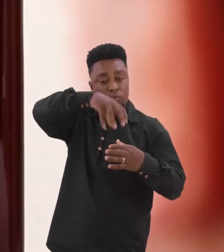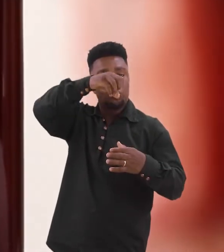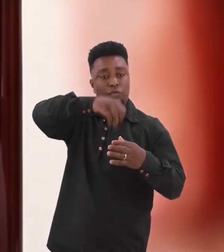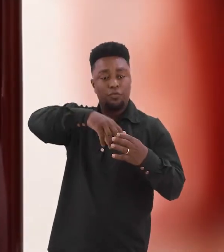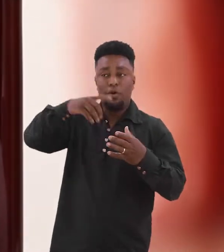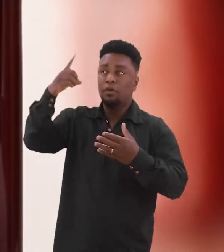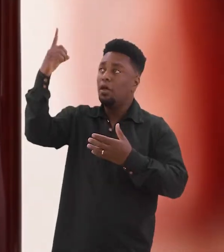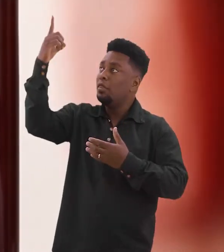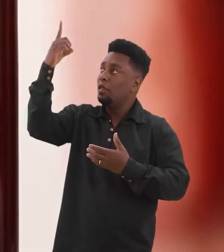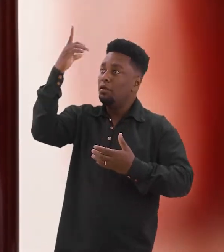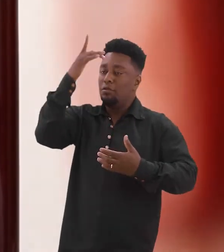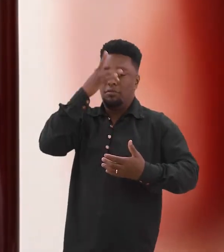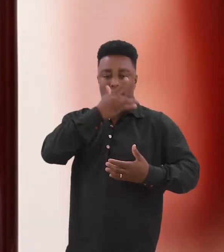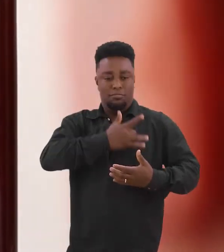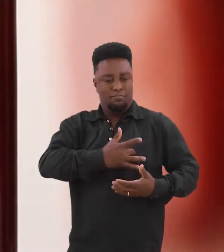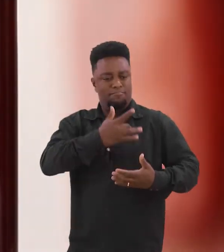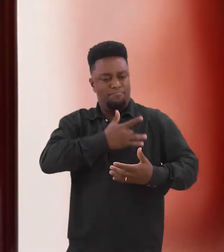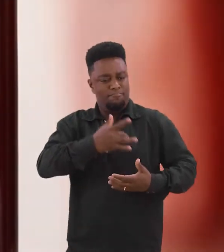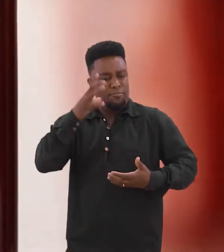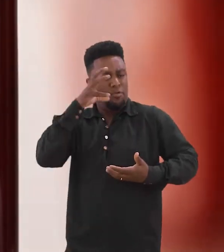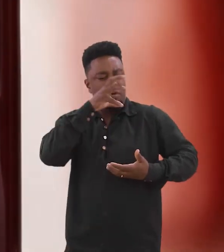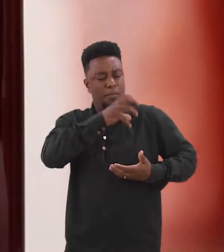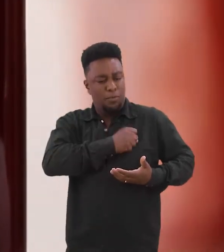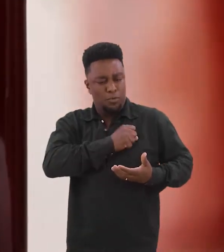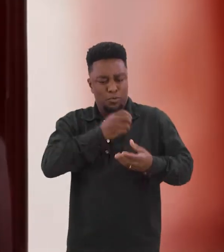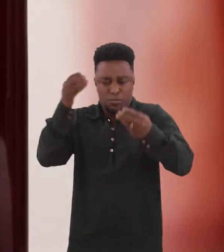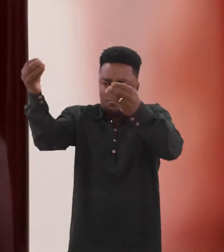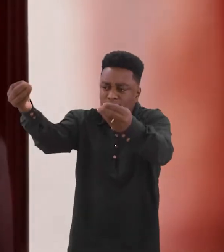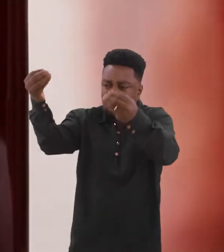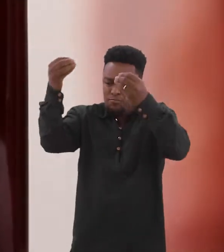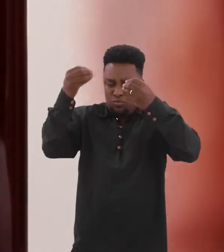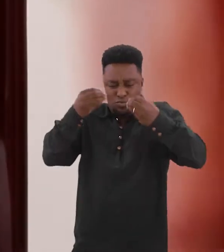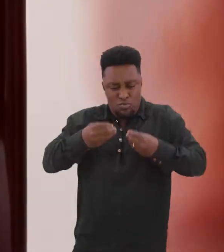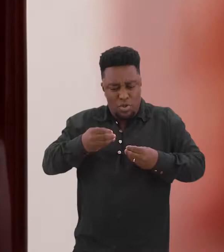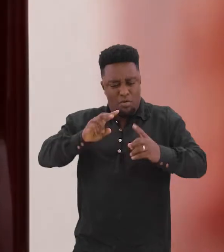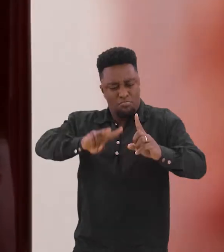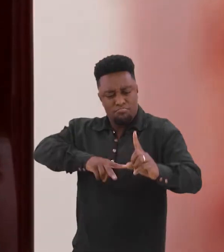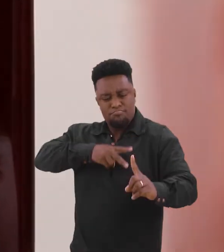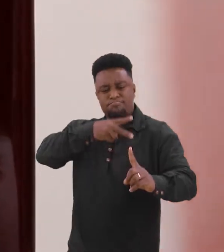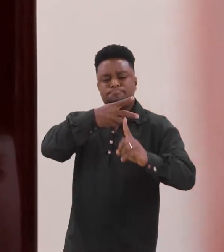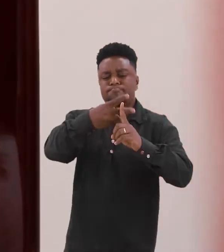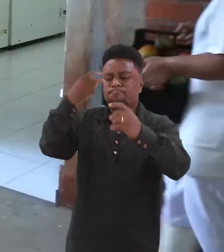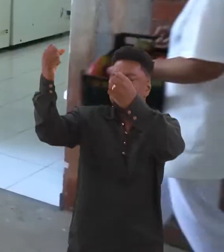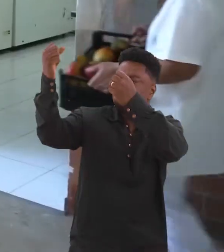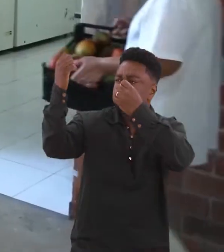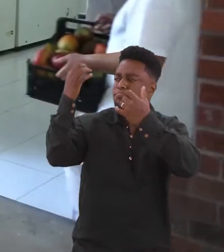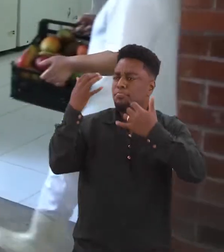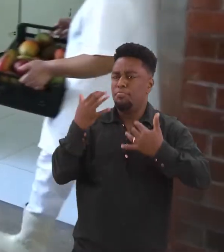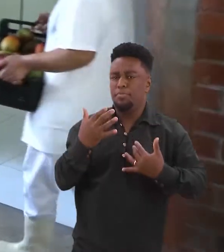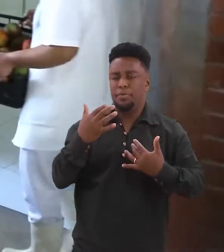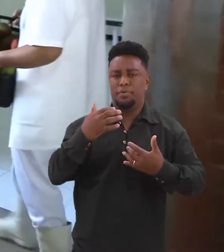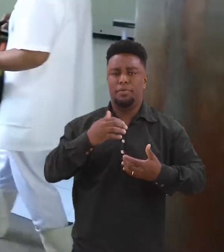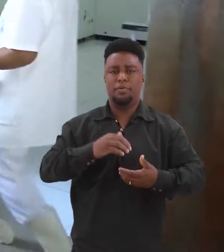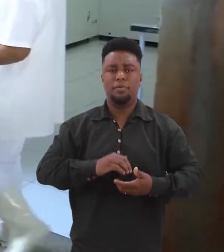foi muito misericordioso conosco. Nos deu tudo de volta e muito mais.